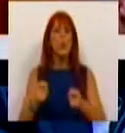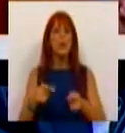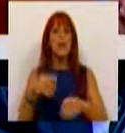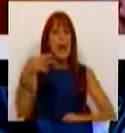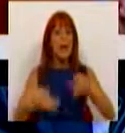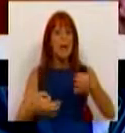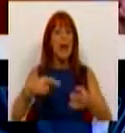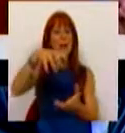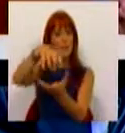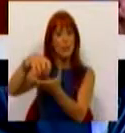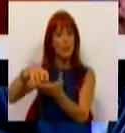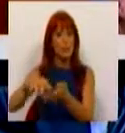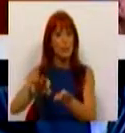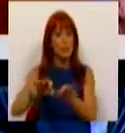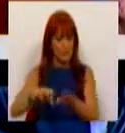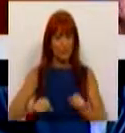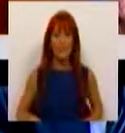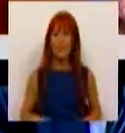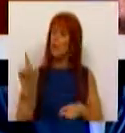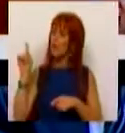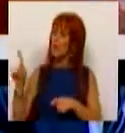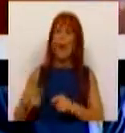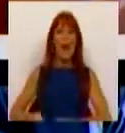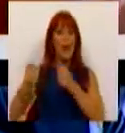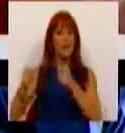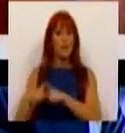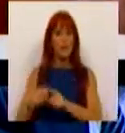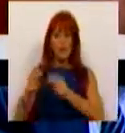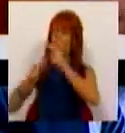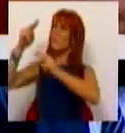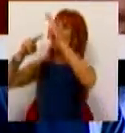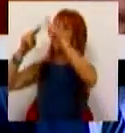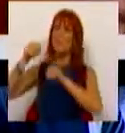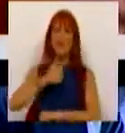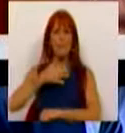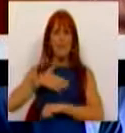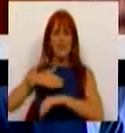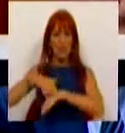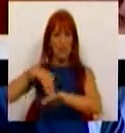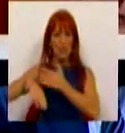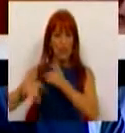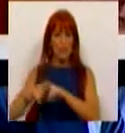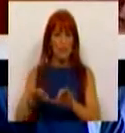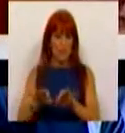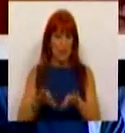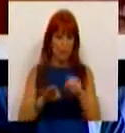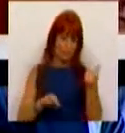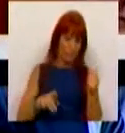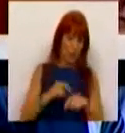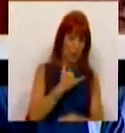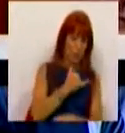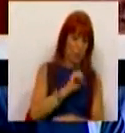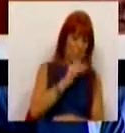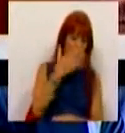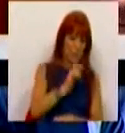em máquinas e equipamentos. No que diz respeito ao investimento em construção por parte das empresas, enquanto que